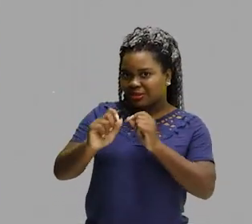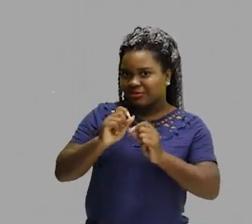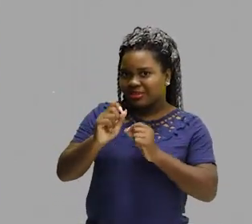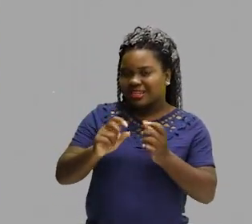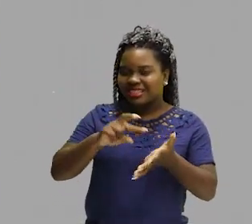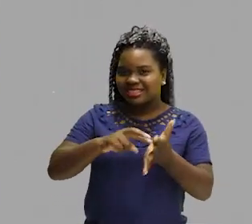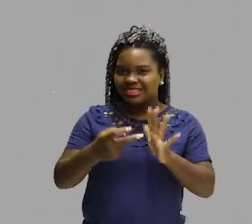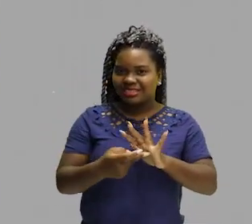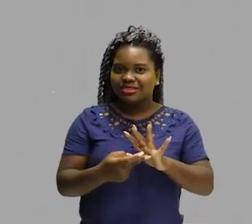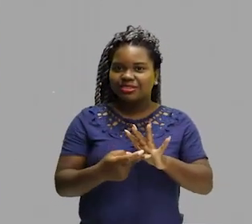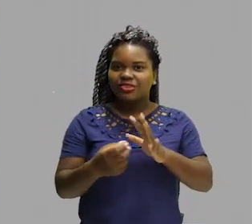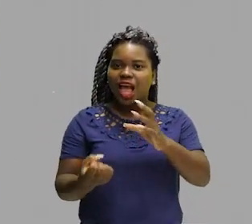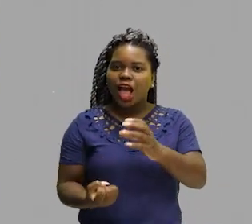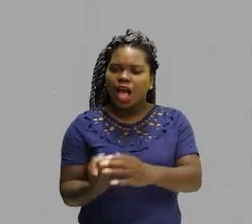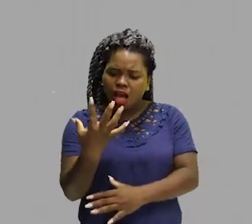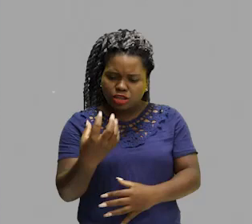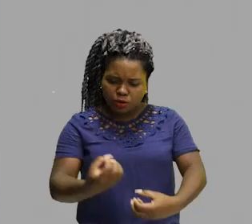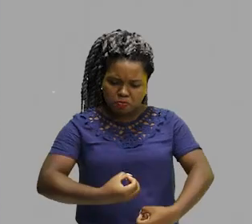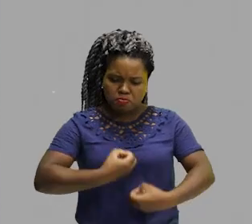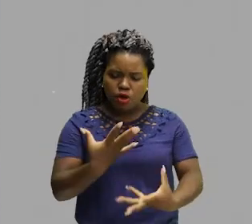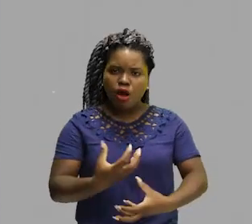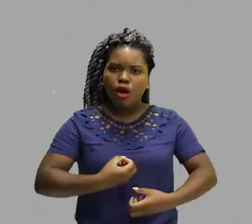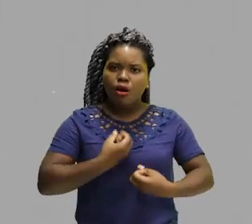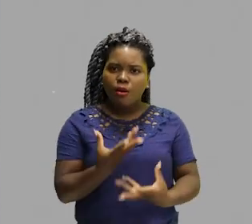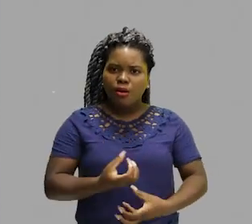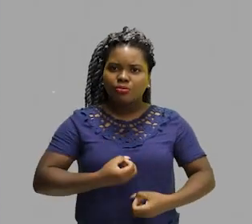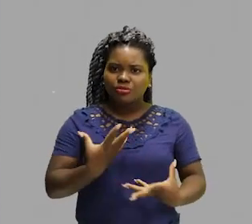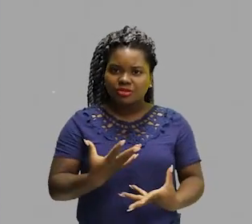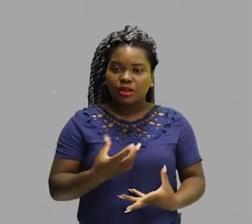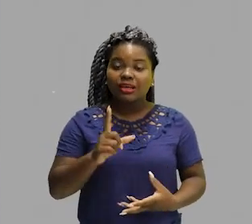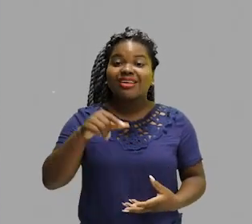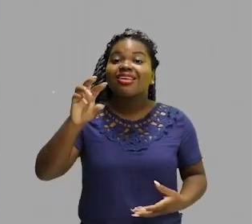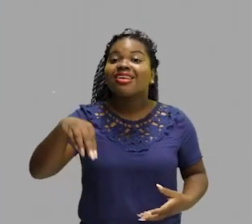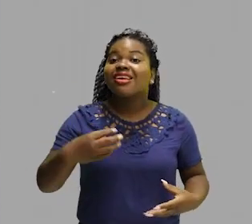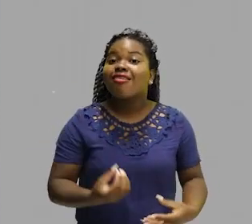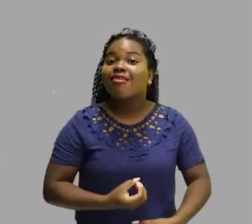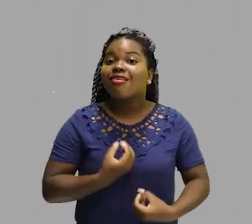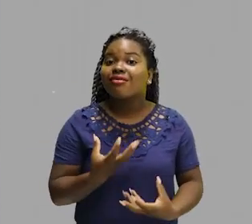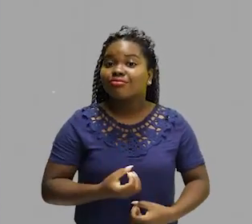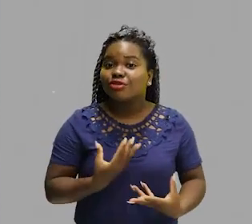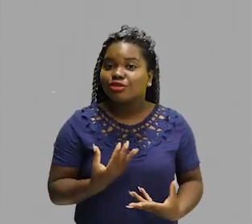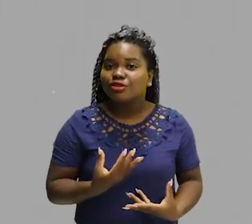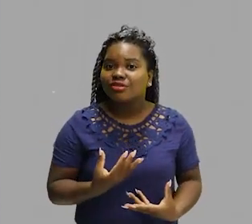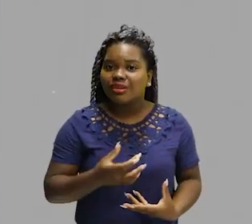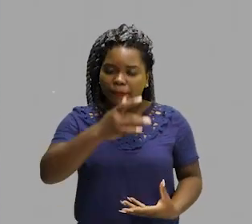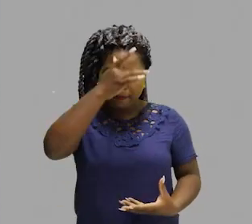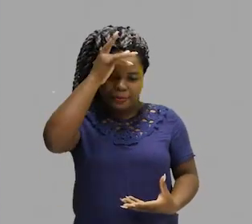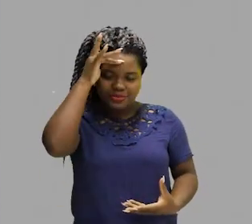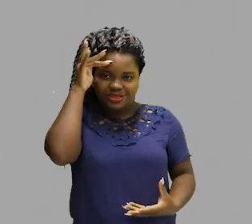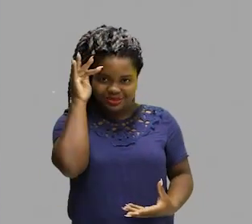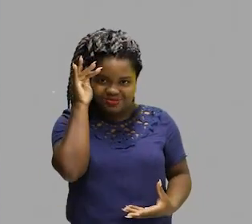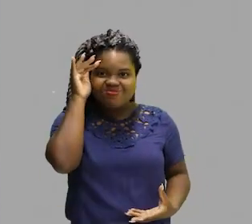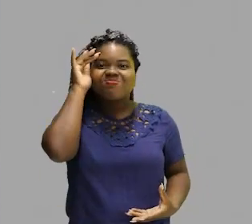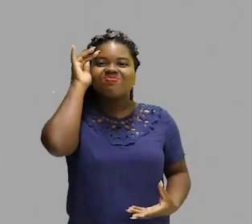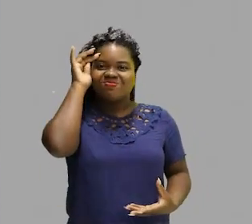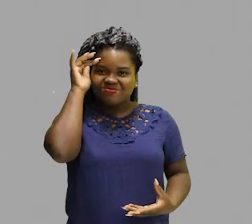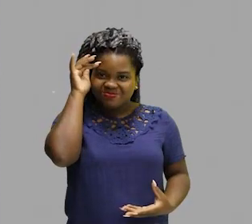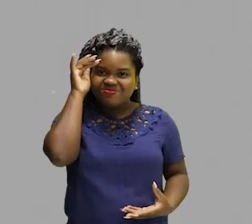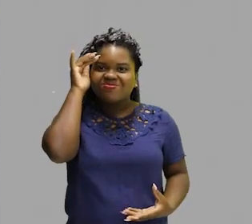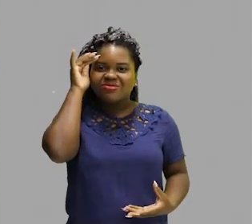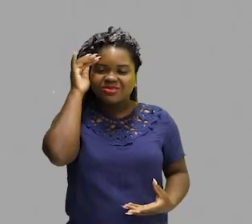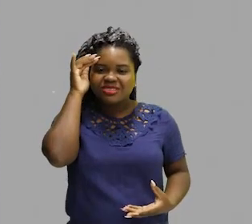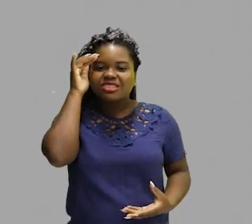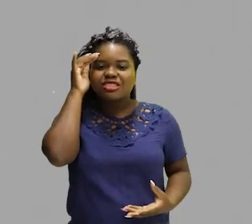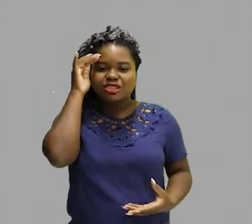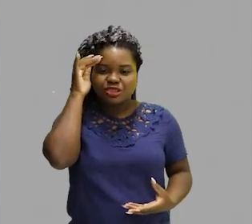significa criação. E quem cria o poeta é o artífice, tá? É aquele artista que vai trabalhar com